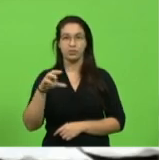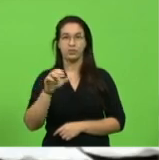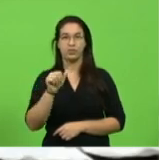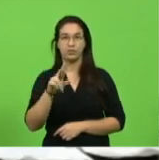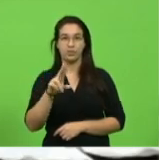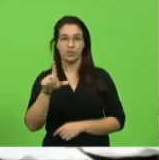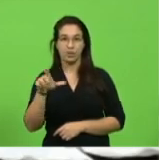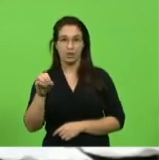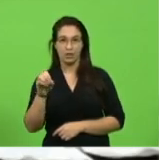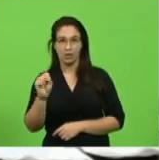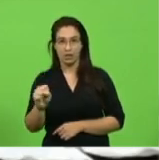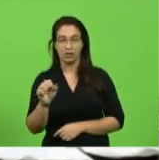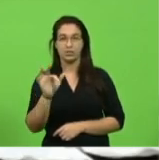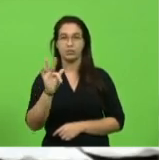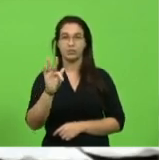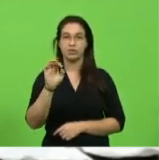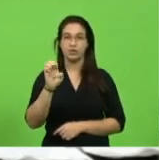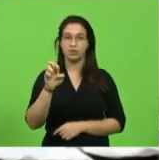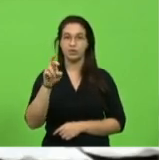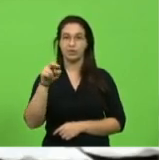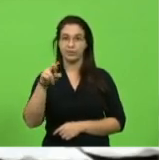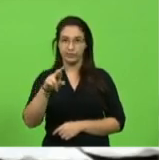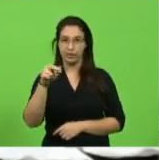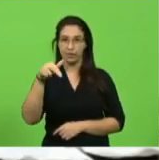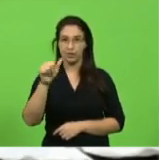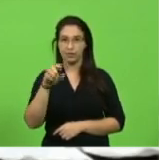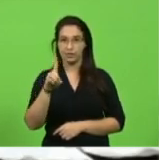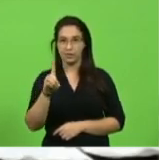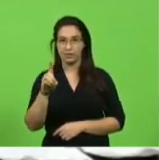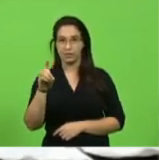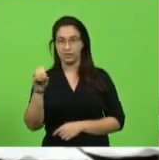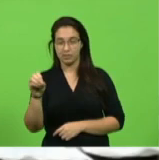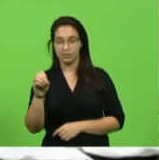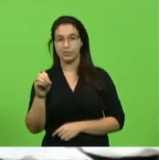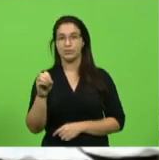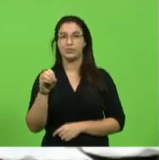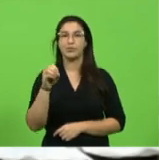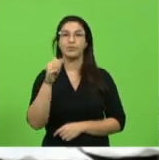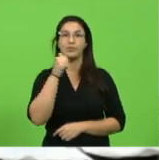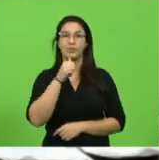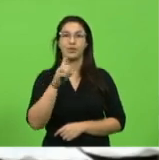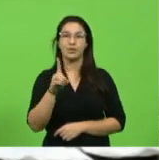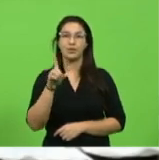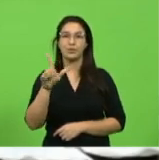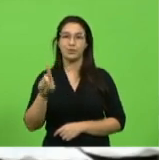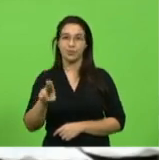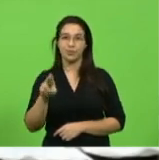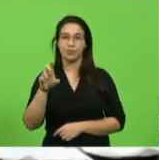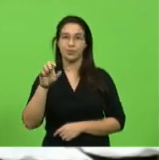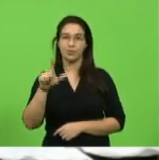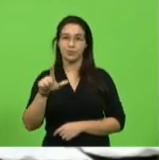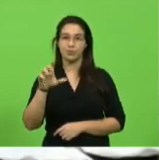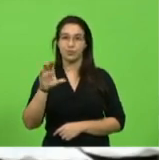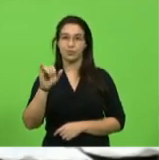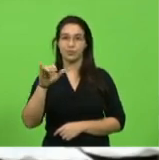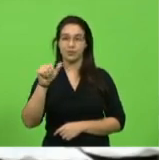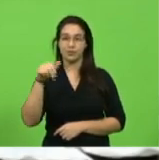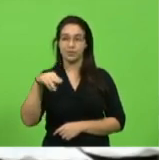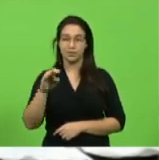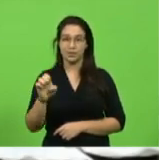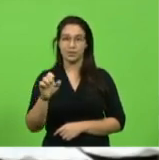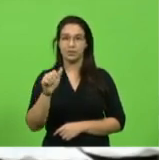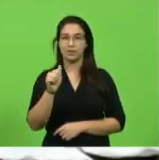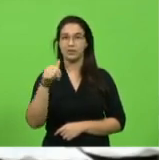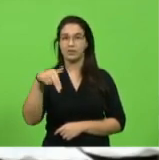Vieira, Fernando de Melo Viana, Leonardo Borchardt, Luciane Beckhausen Borchardt, Anselmo